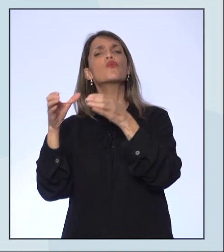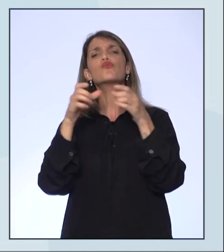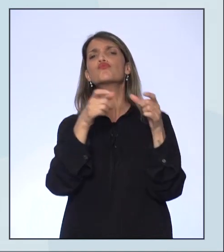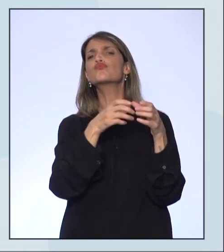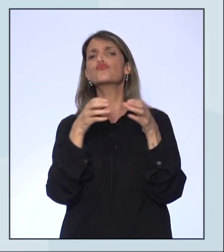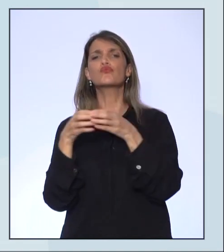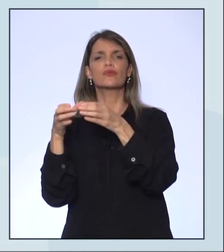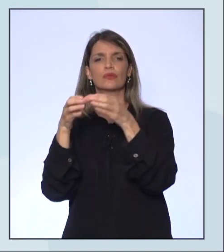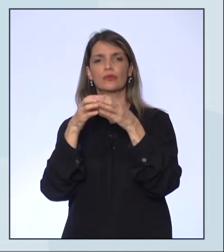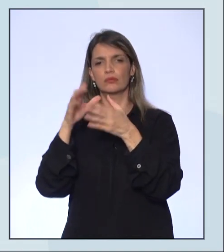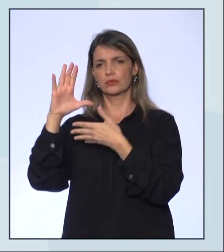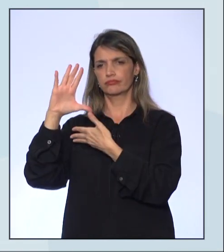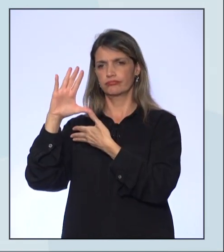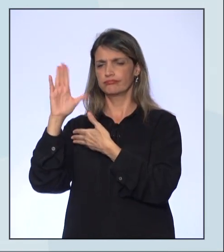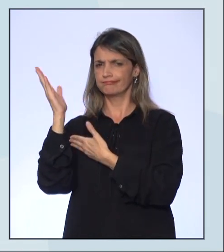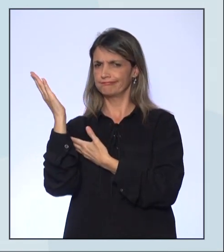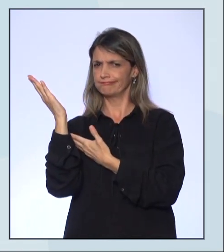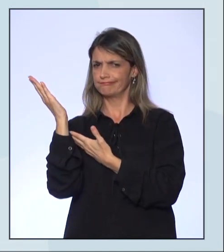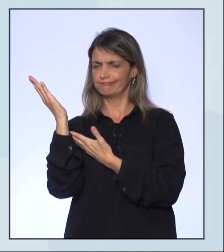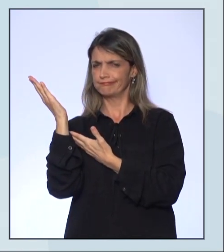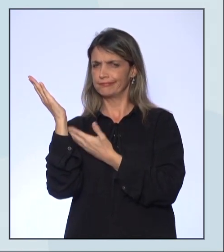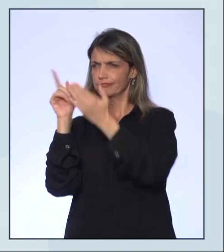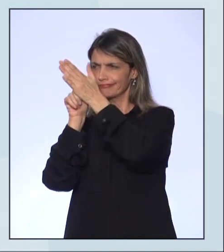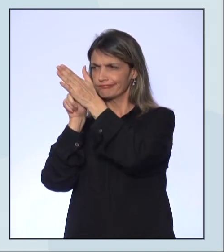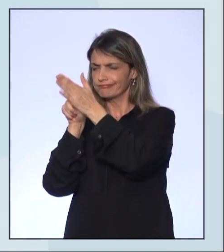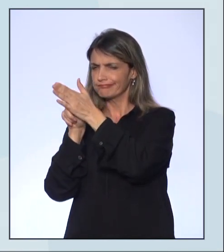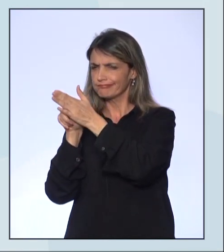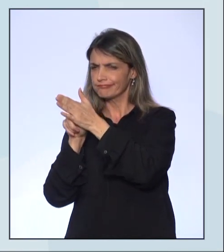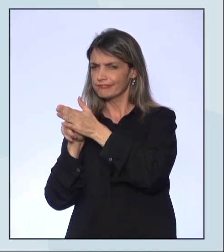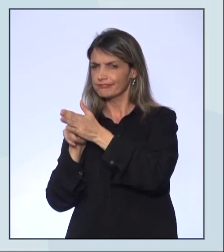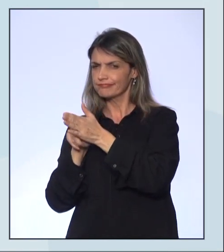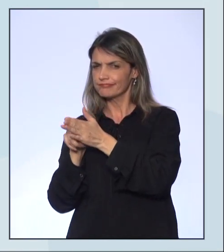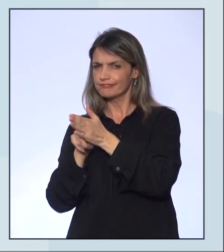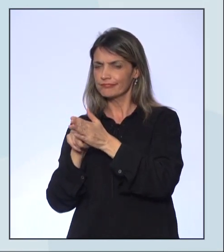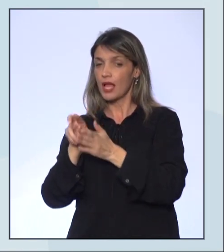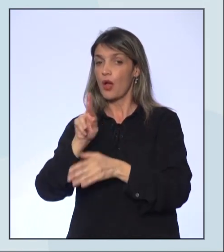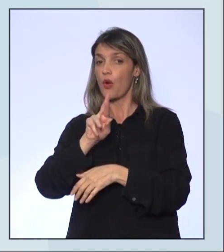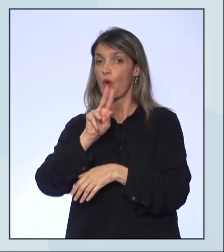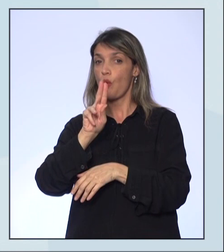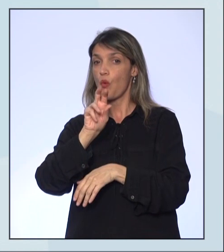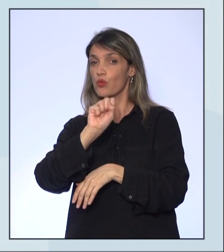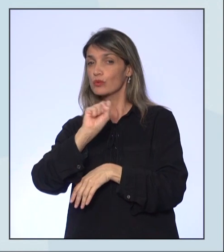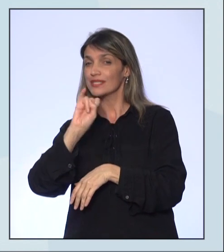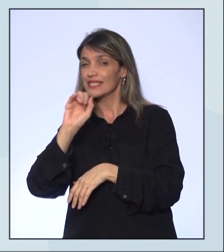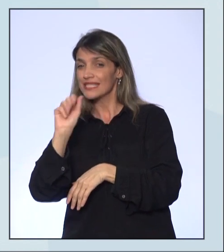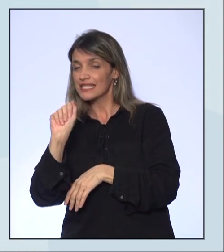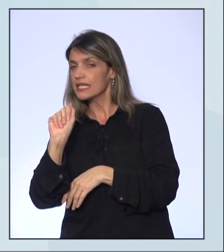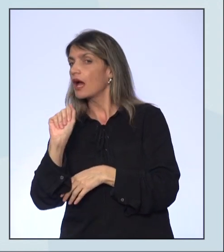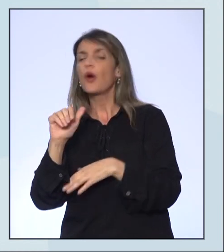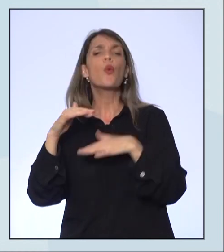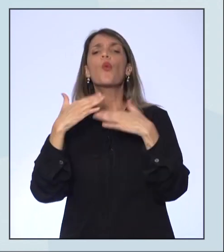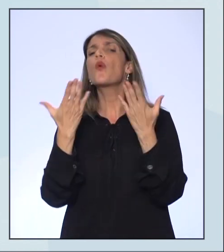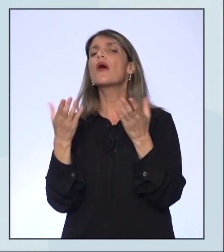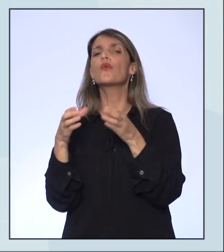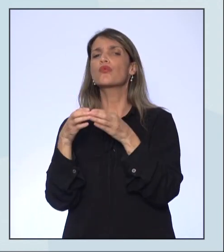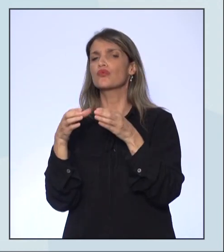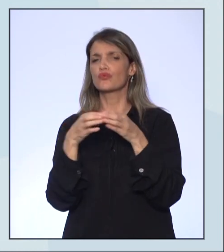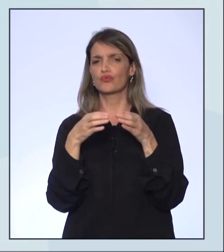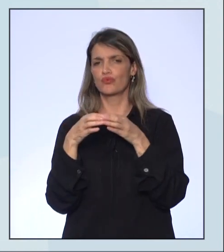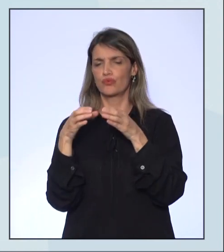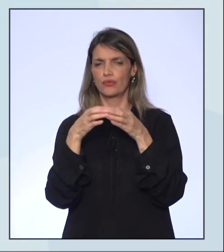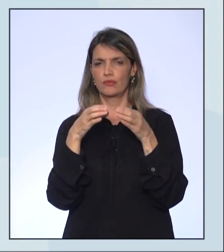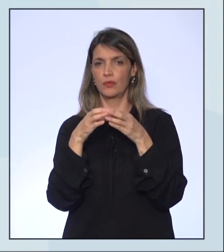Então, analisando esse mapa que está aí para vocês, né? A atual Rússia, antiga União Soviética, faz parte de qual grupo?